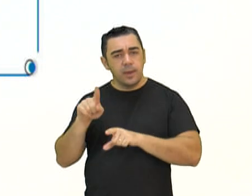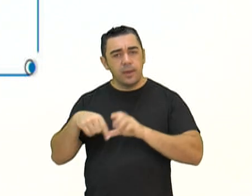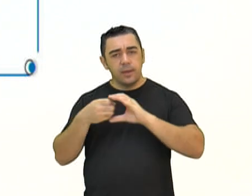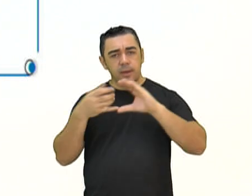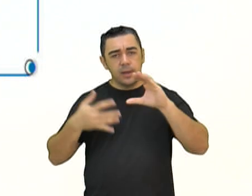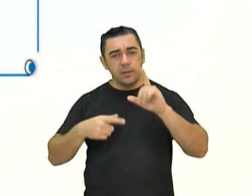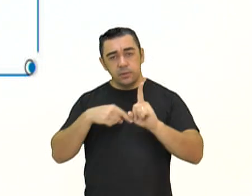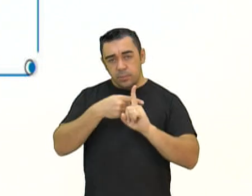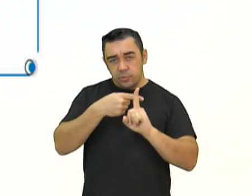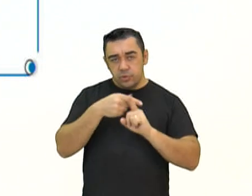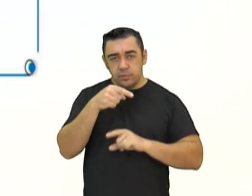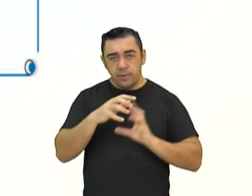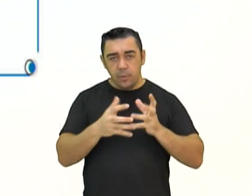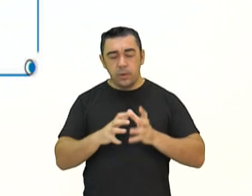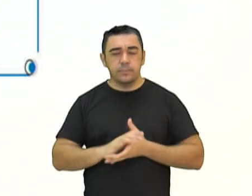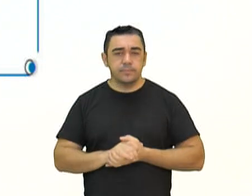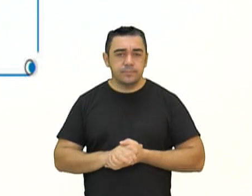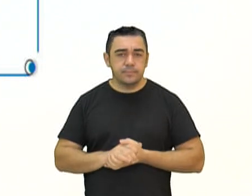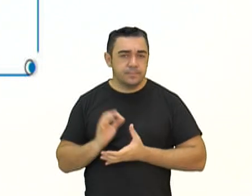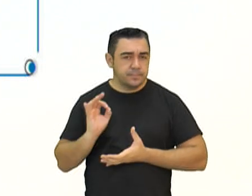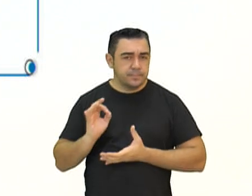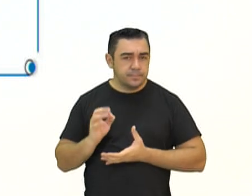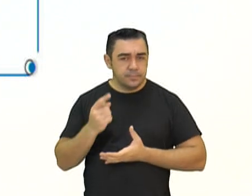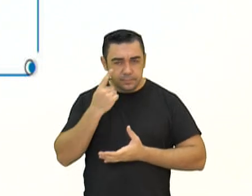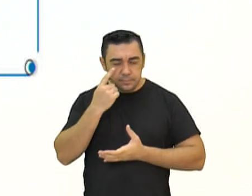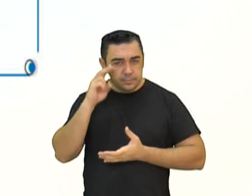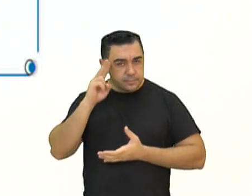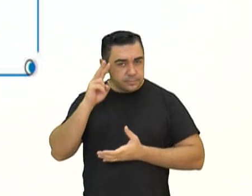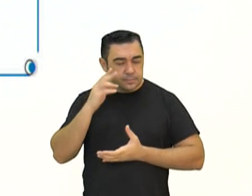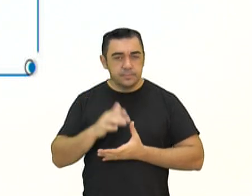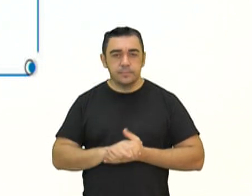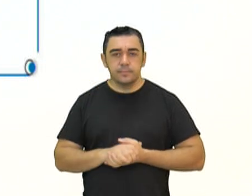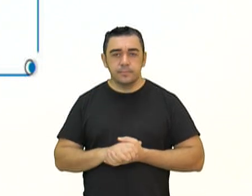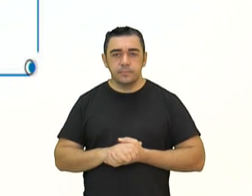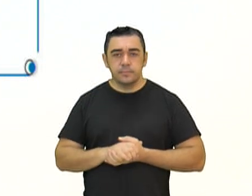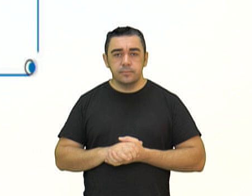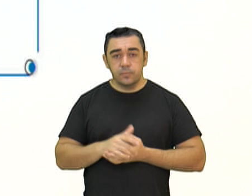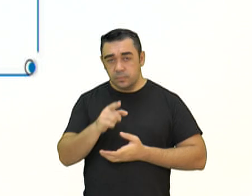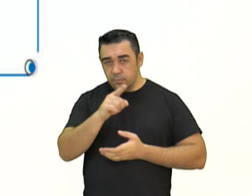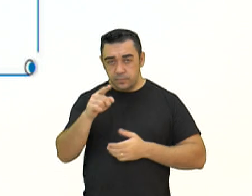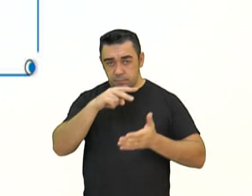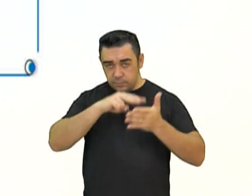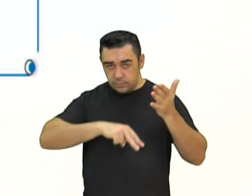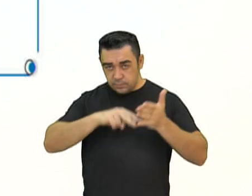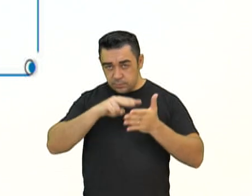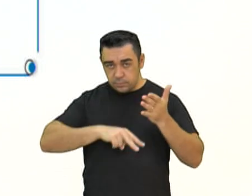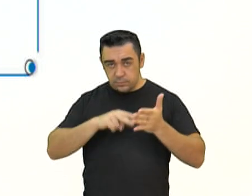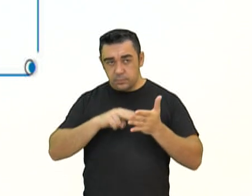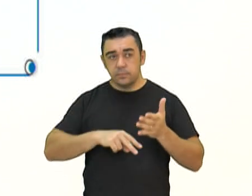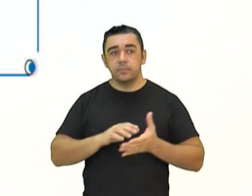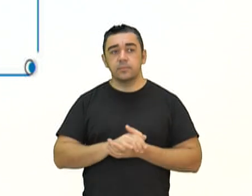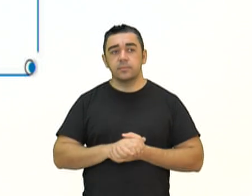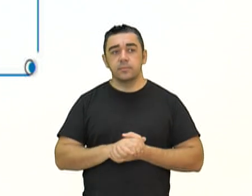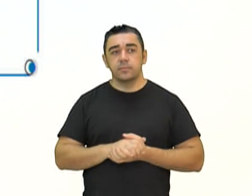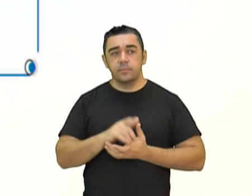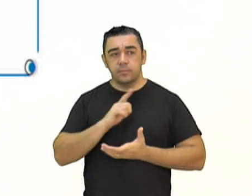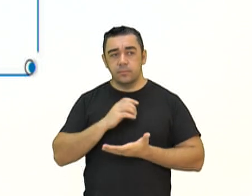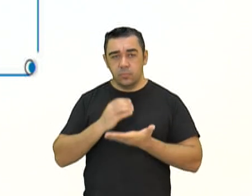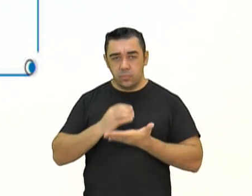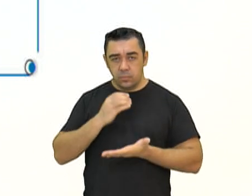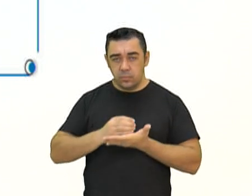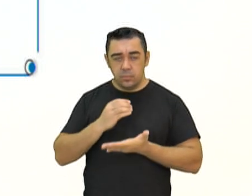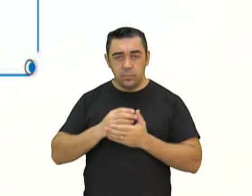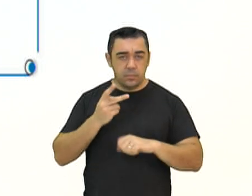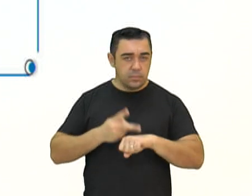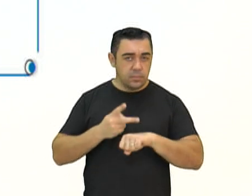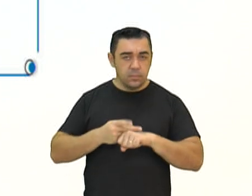característica positiva da bola. Certo? Só para a gente se lembrar. Então vocês vão ler aqui, ó, é o caneco de prata, né, do João